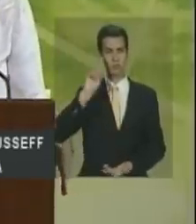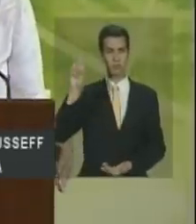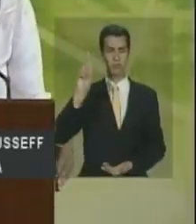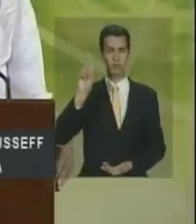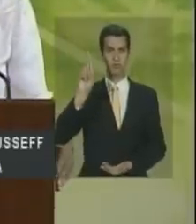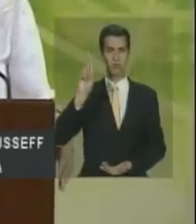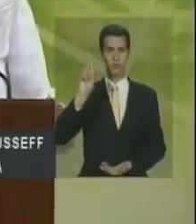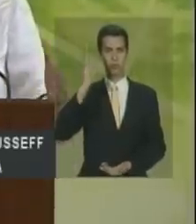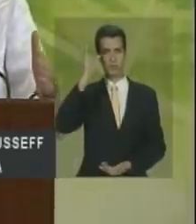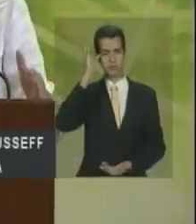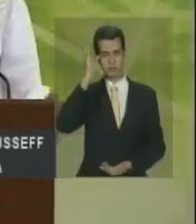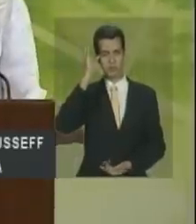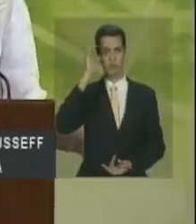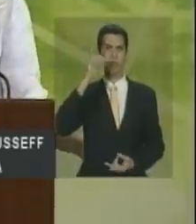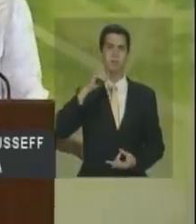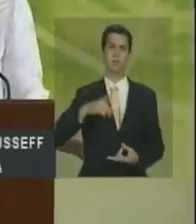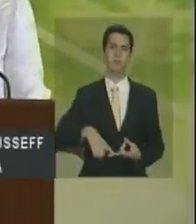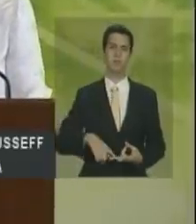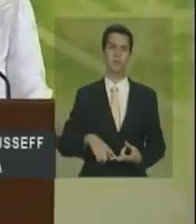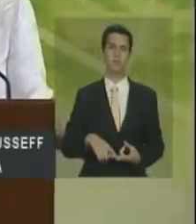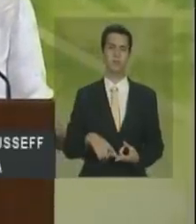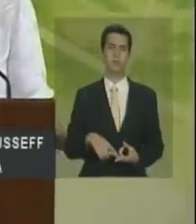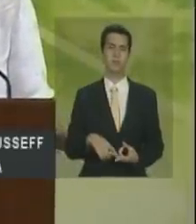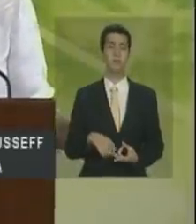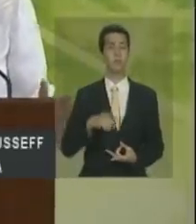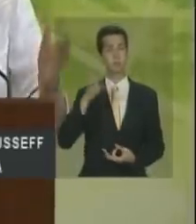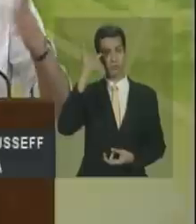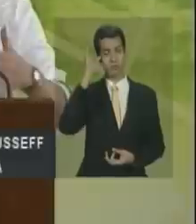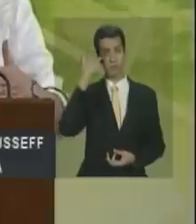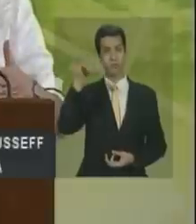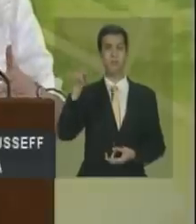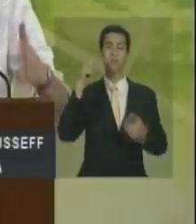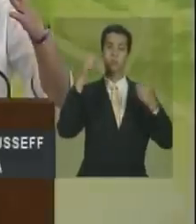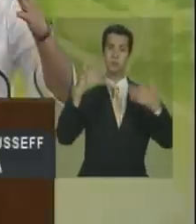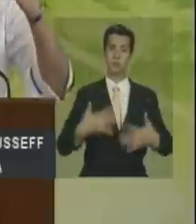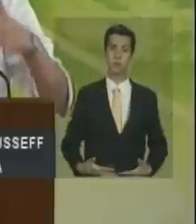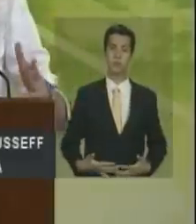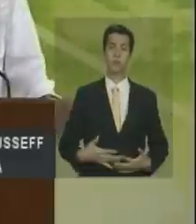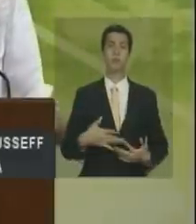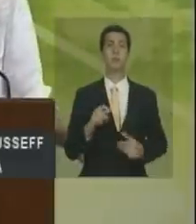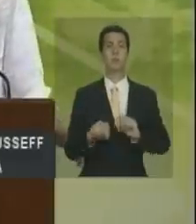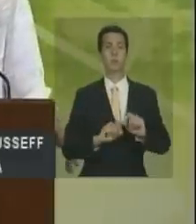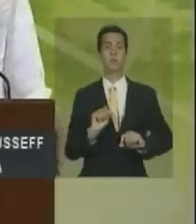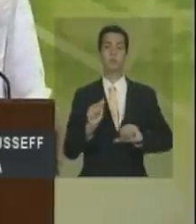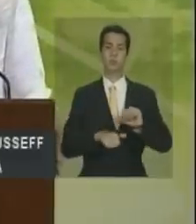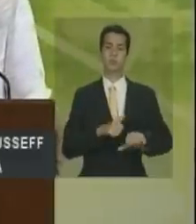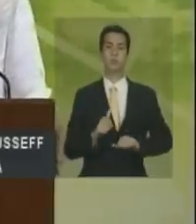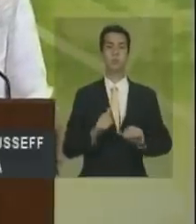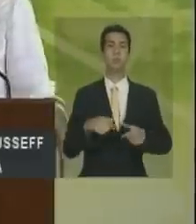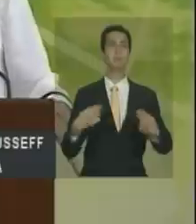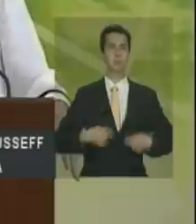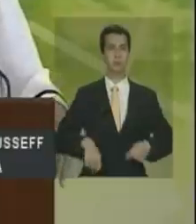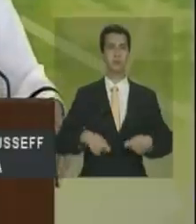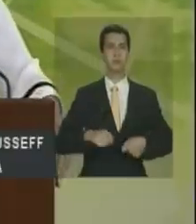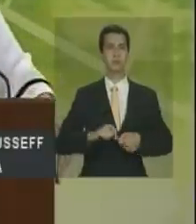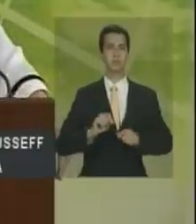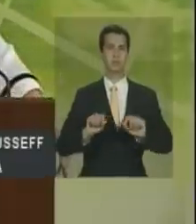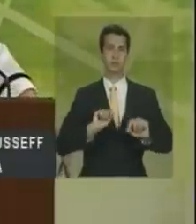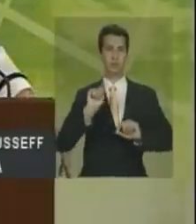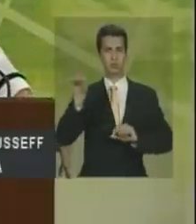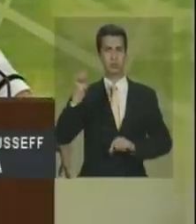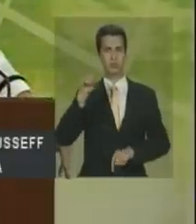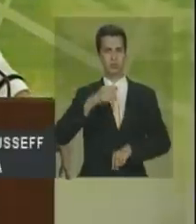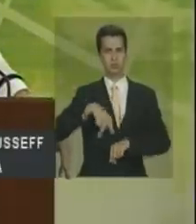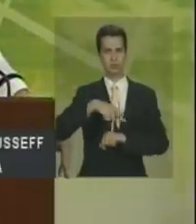dirigentes chineses a respeito das mudanças que devem ser feitas na economia chinesa. No caso do